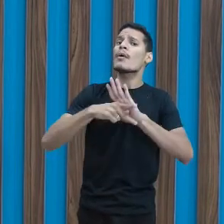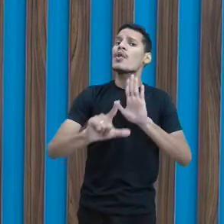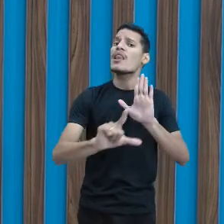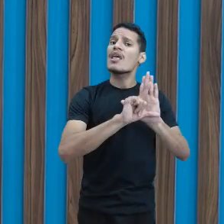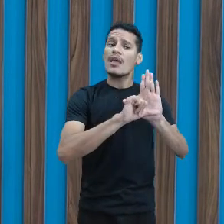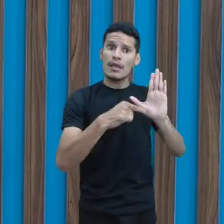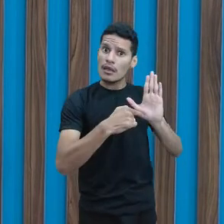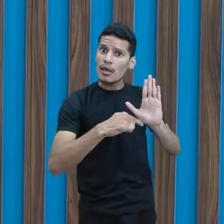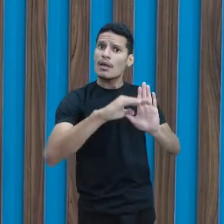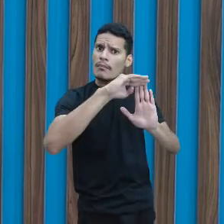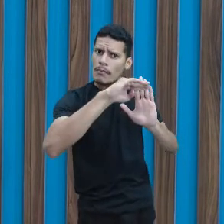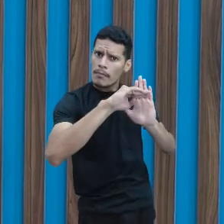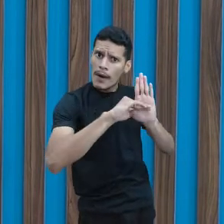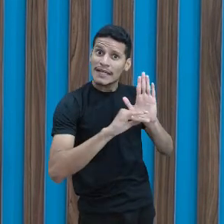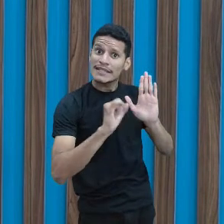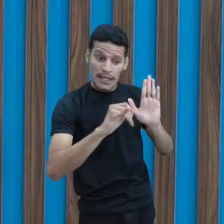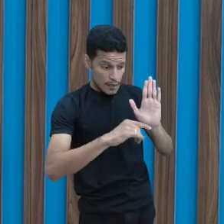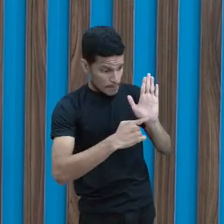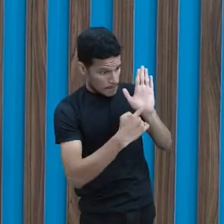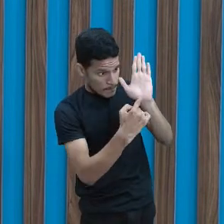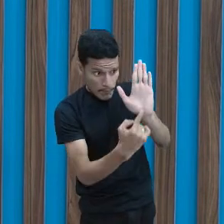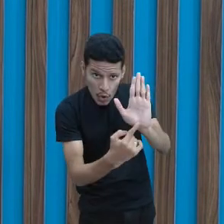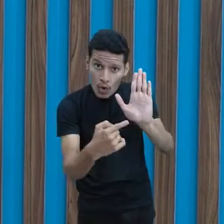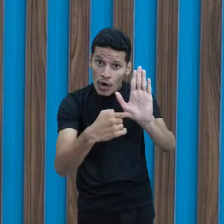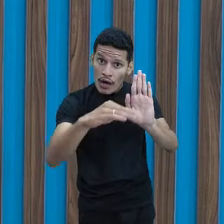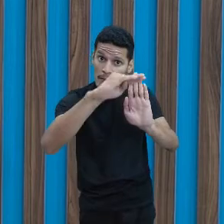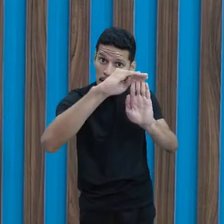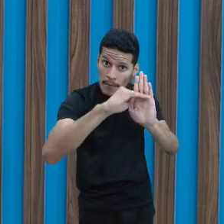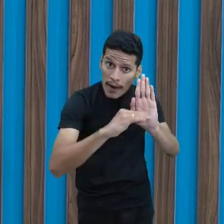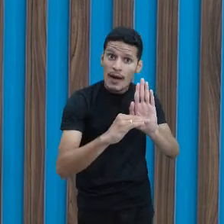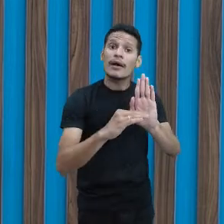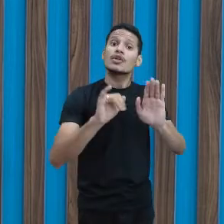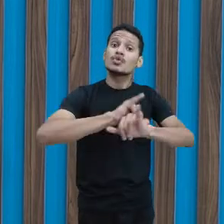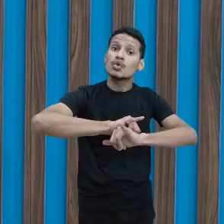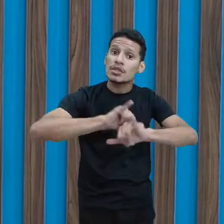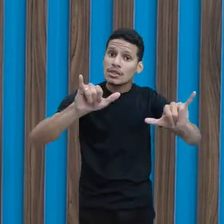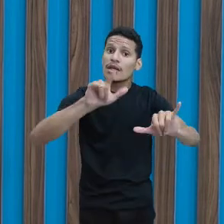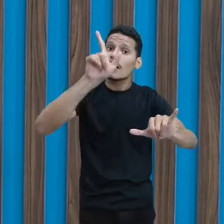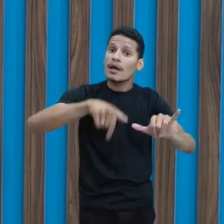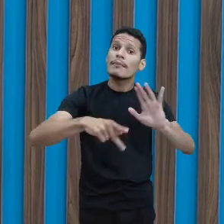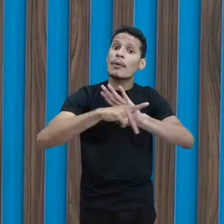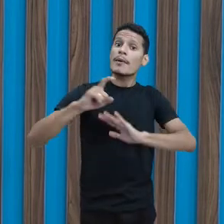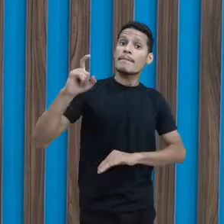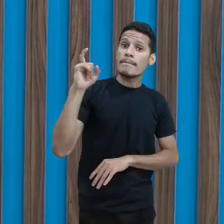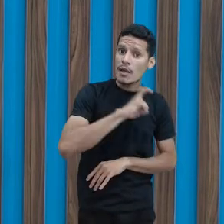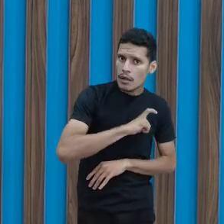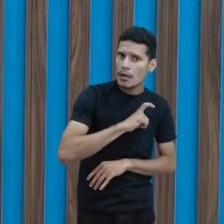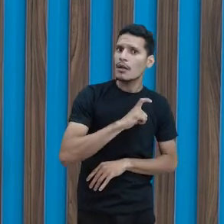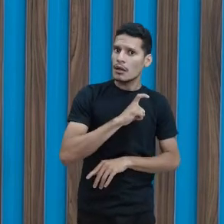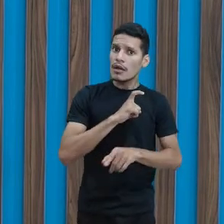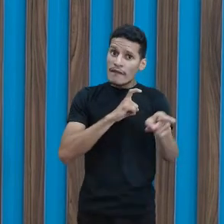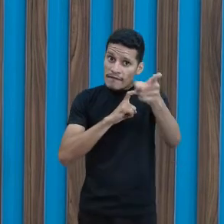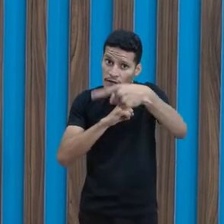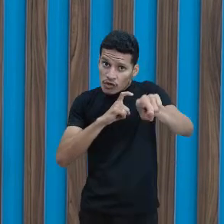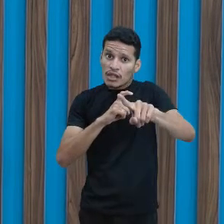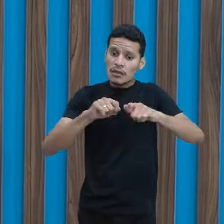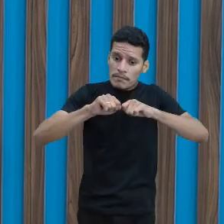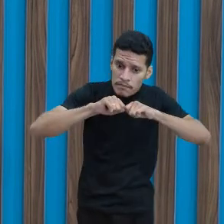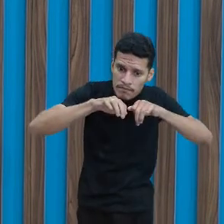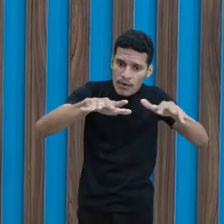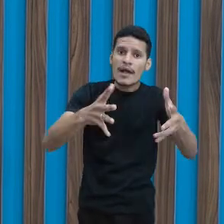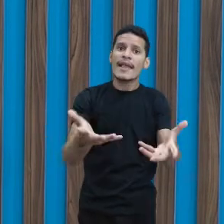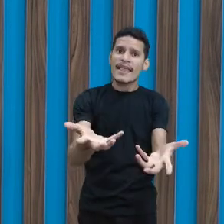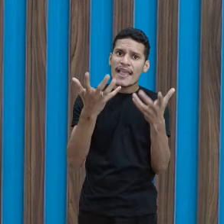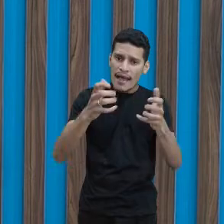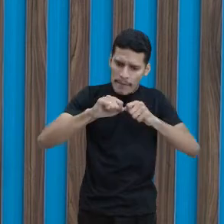na medida em que a lei ela diz que determinada notícia, né, ela é considerada mentirosa e você insiste em divulgar